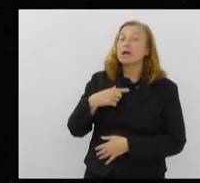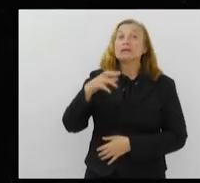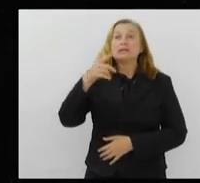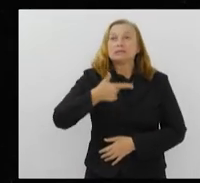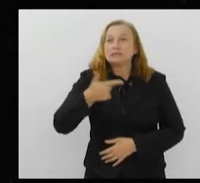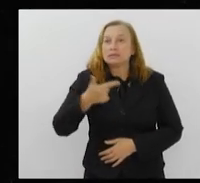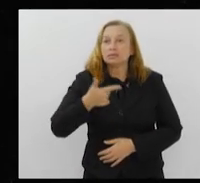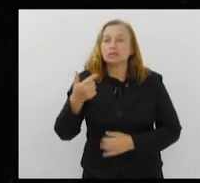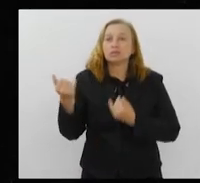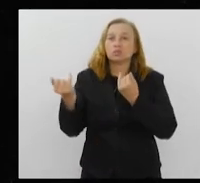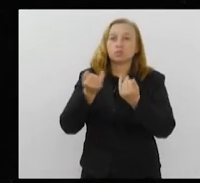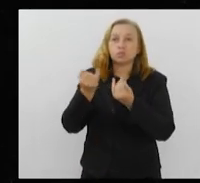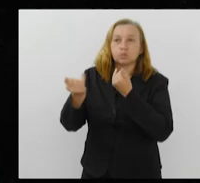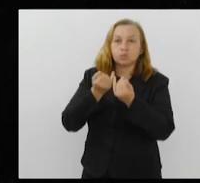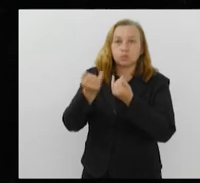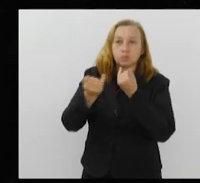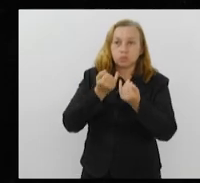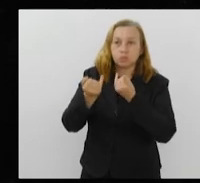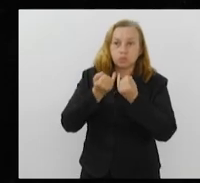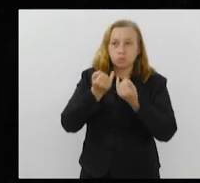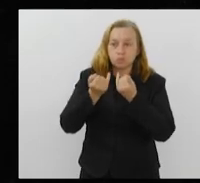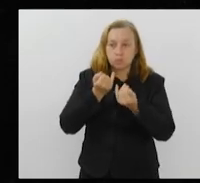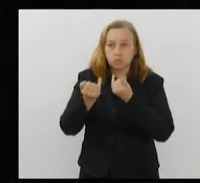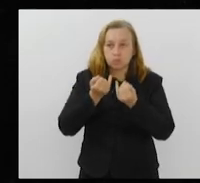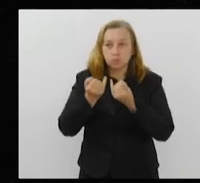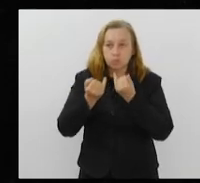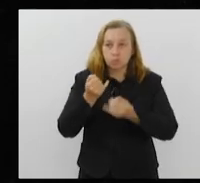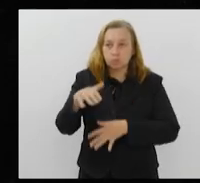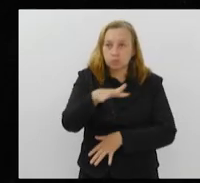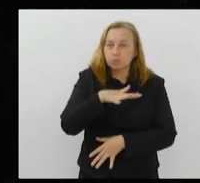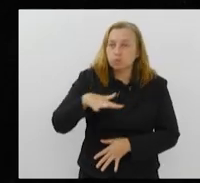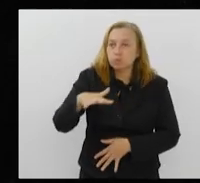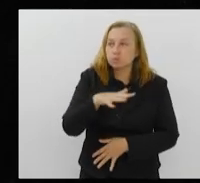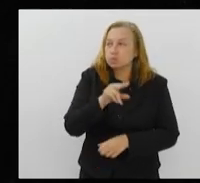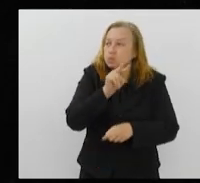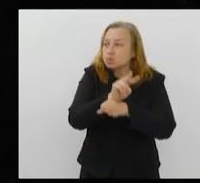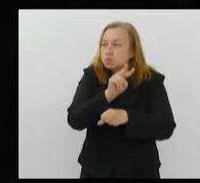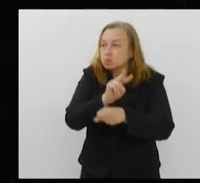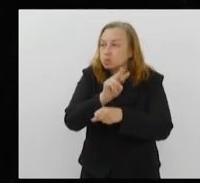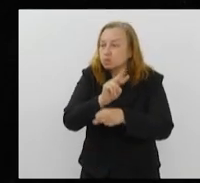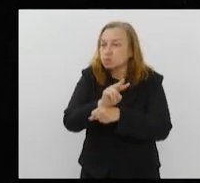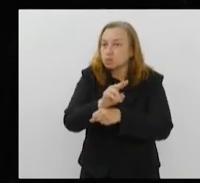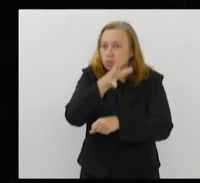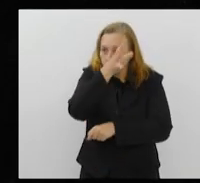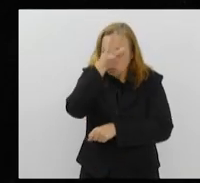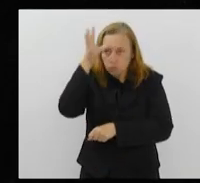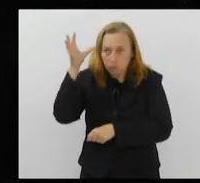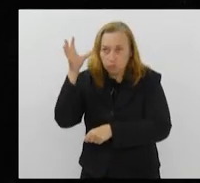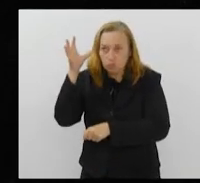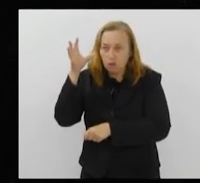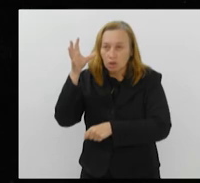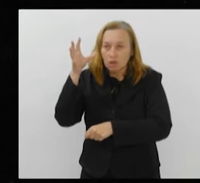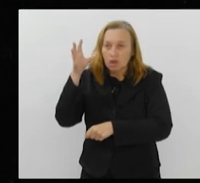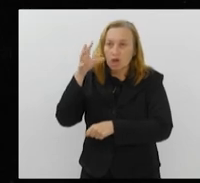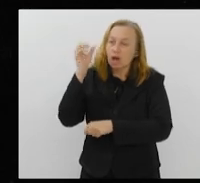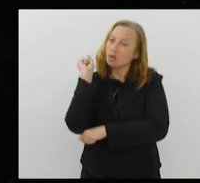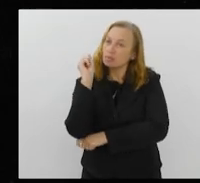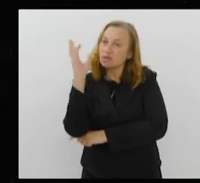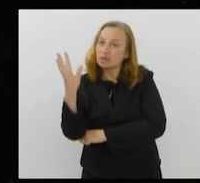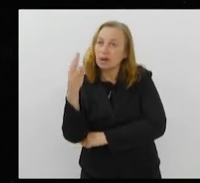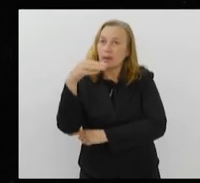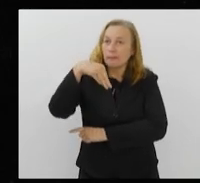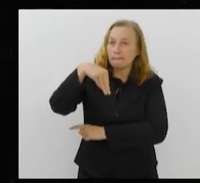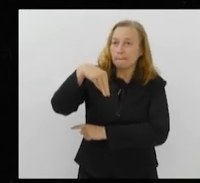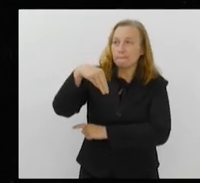dados publicados pela Área de Preservação Ambiental de Macaé de Cima, nos